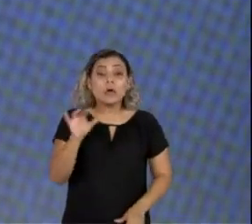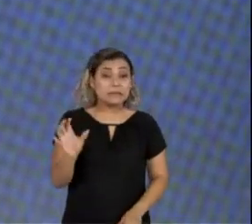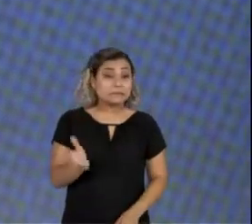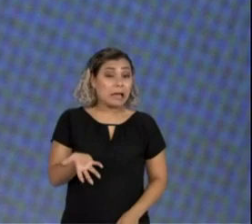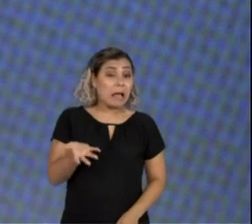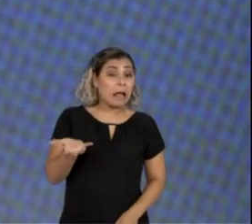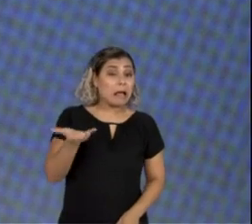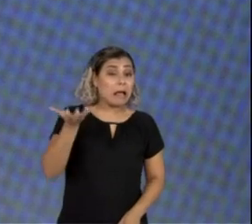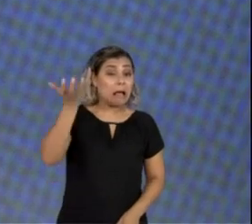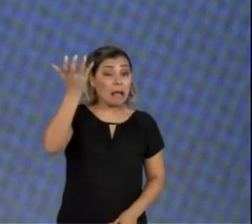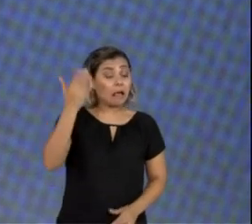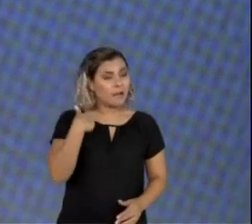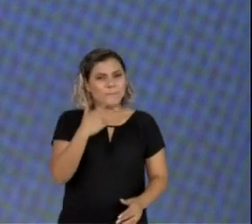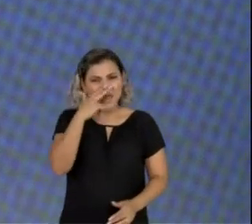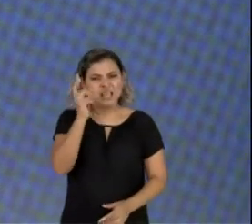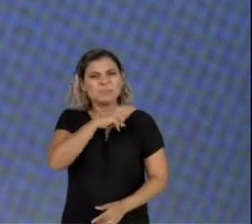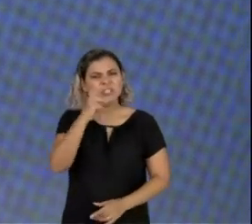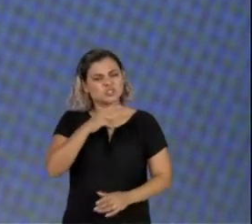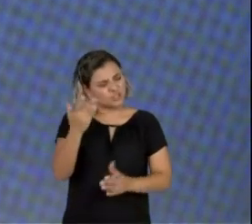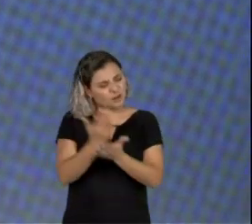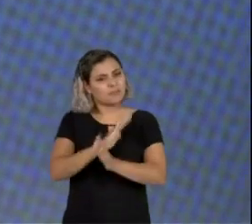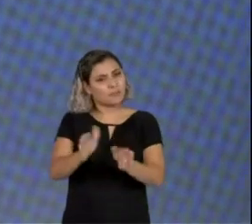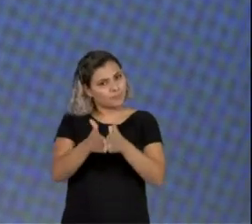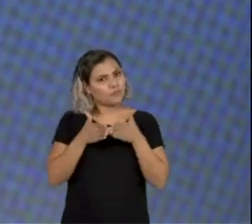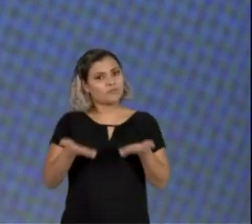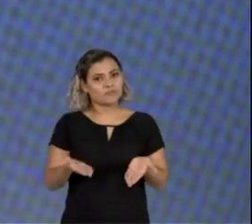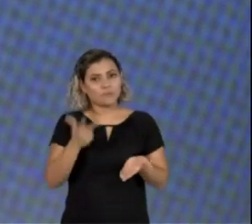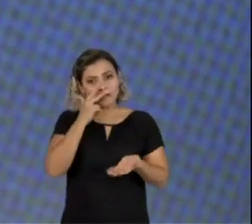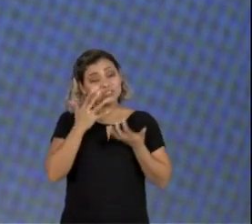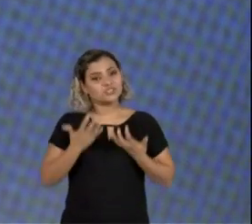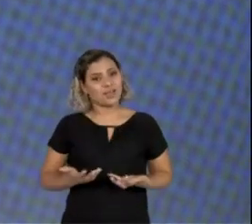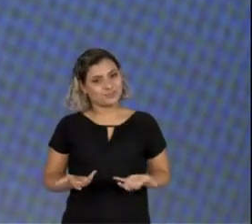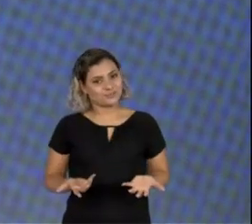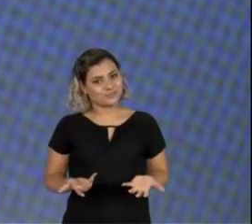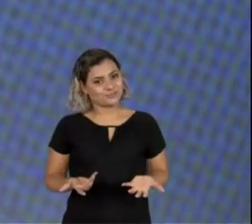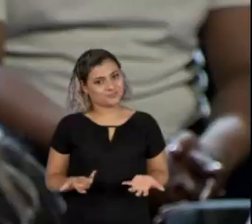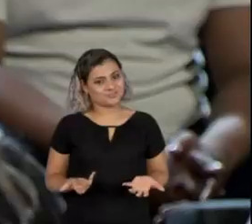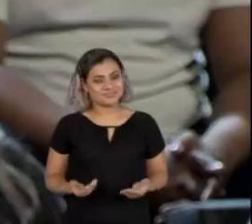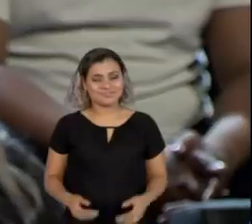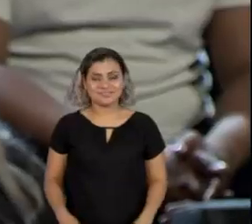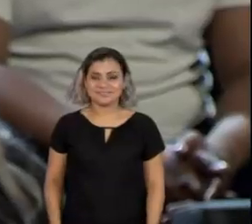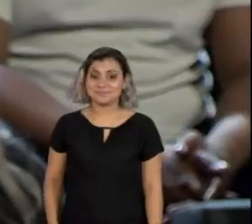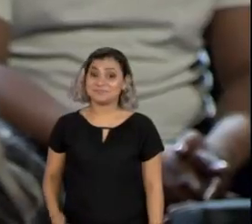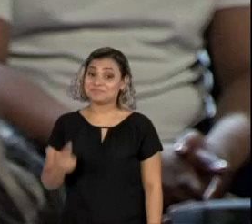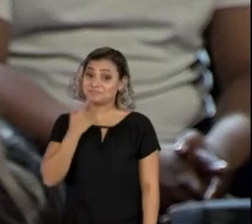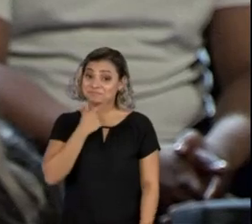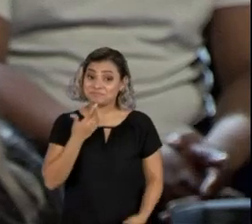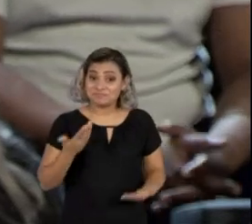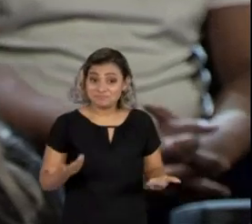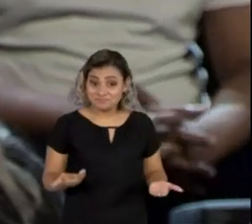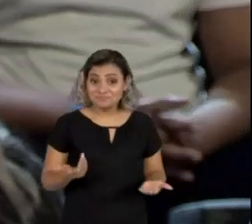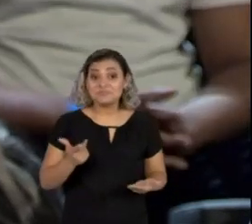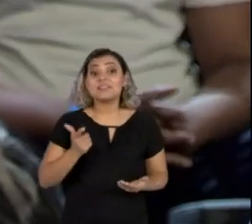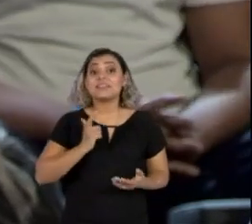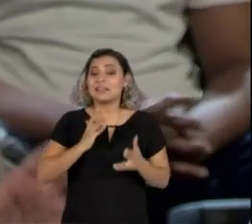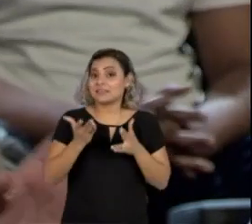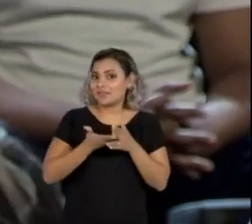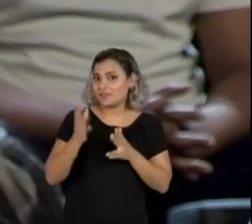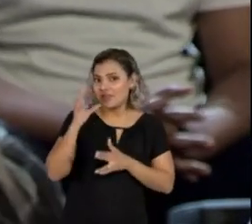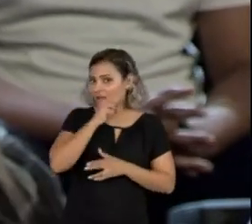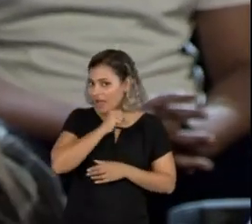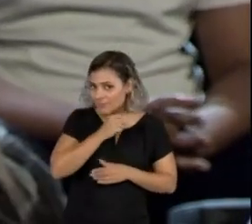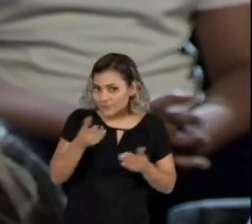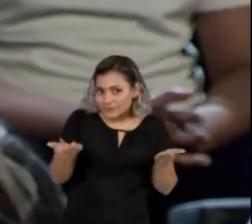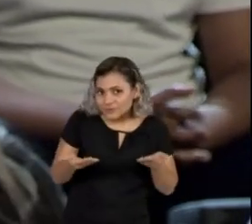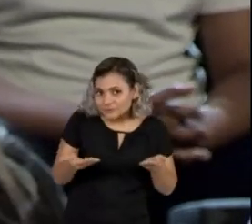de quem mente, pelo amor de Deus. É verdade. Não, é insuportável. Muito bem. Nós temos uma paradinha agora, nosso